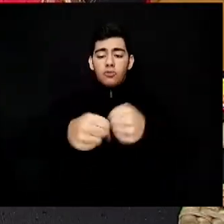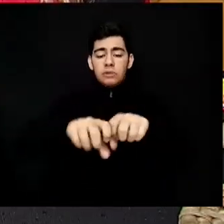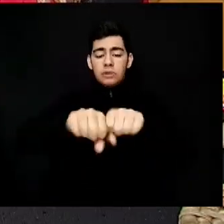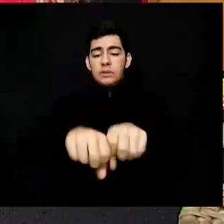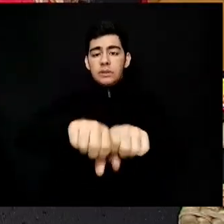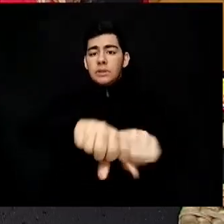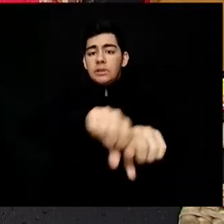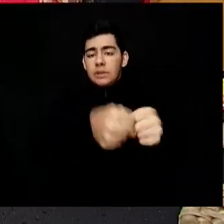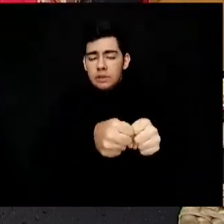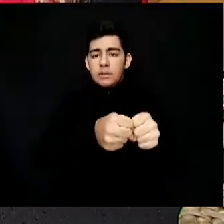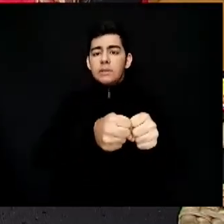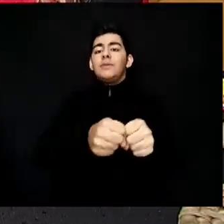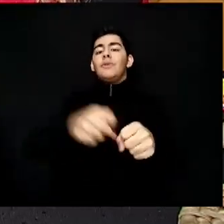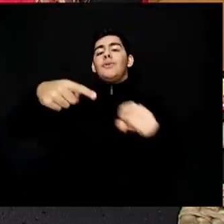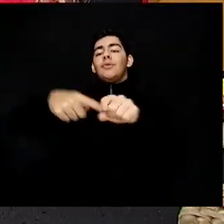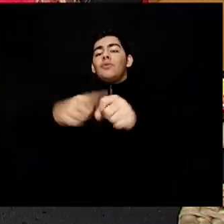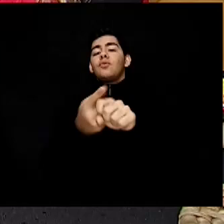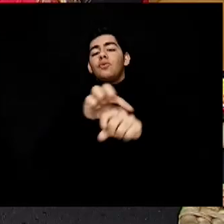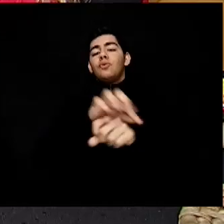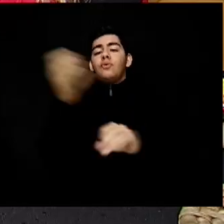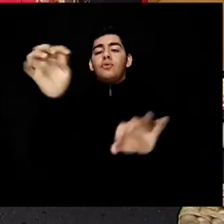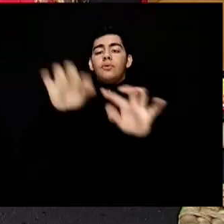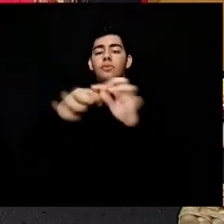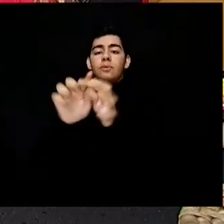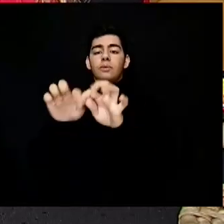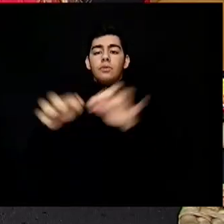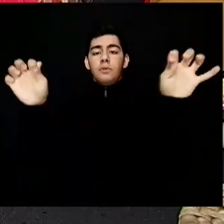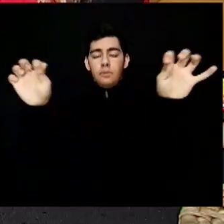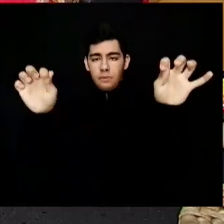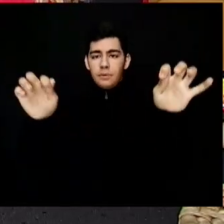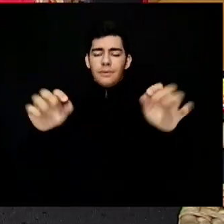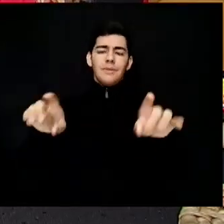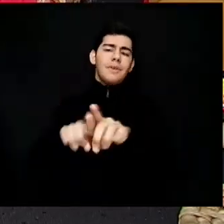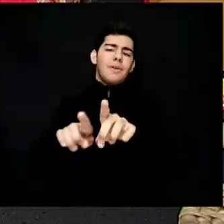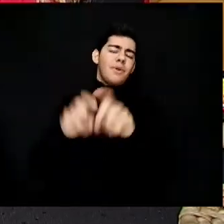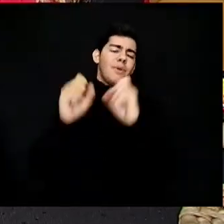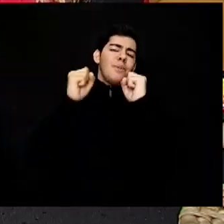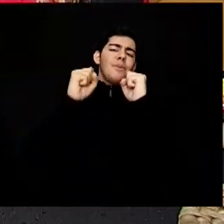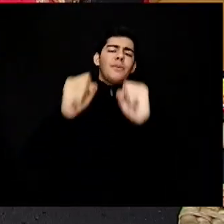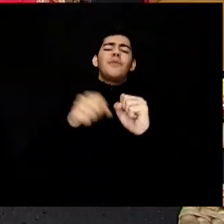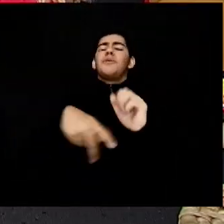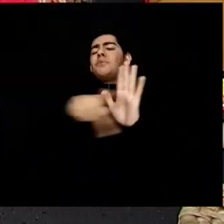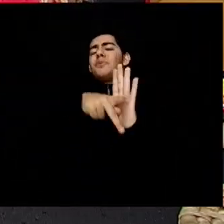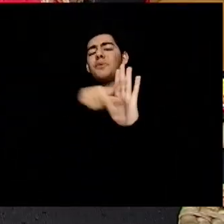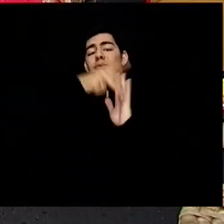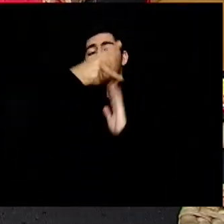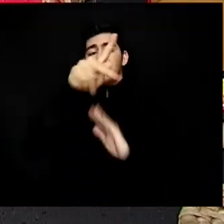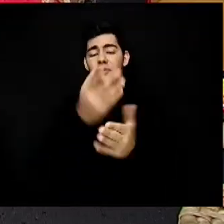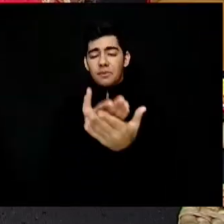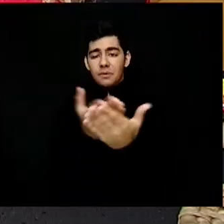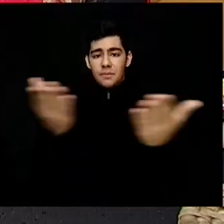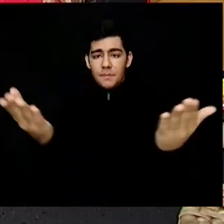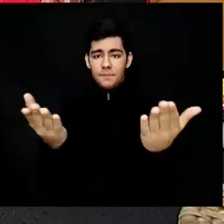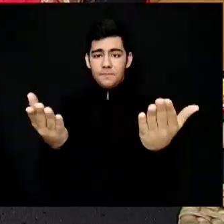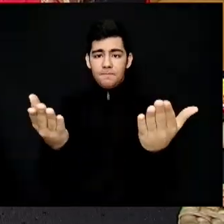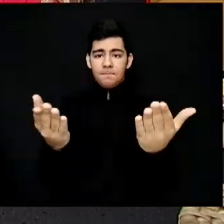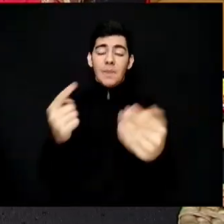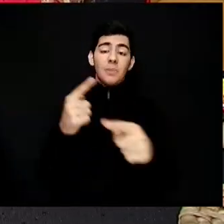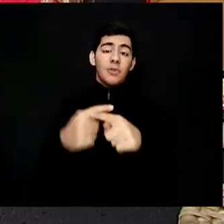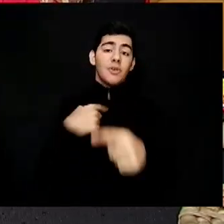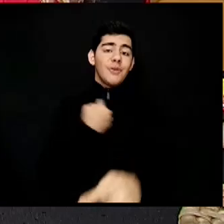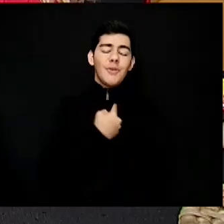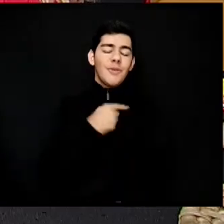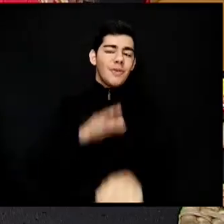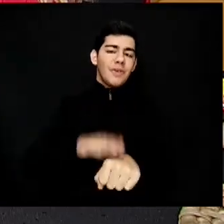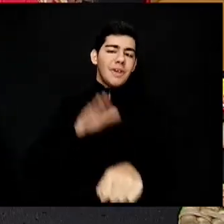outro, para dar aquele destaque, aquela personalização. Porque eu acredito que quando a gente vai fazer uma coisa pra gente, é tão gostoso a gente